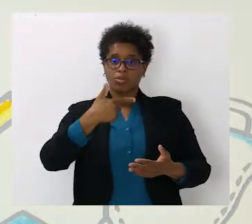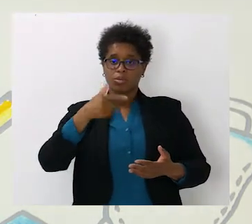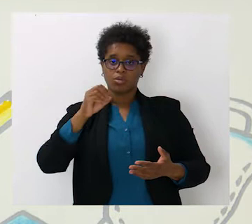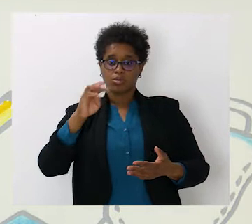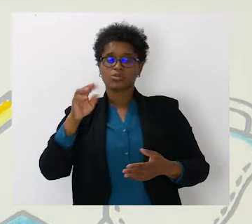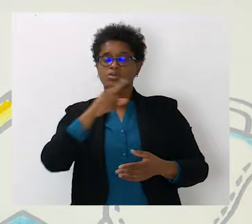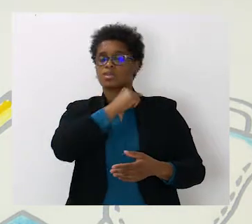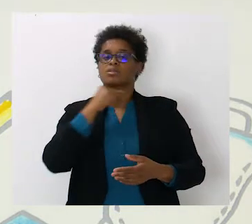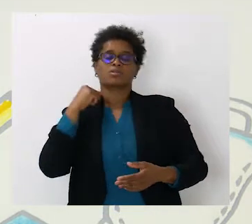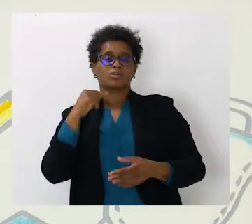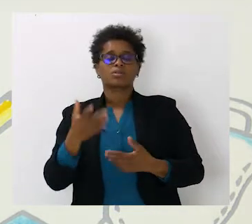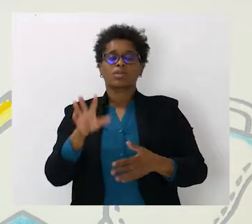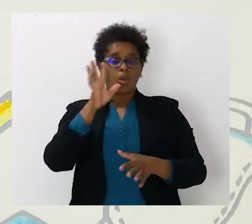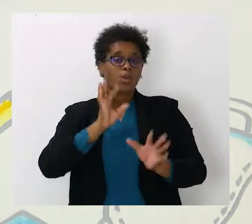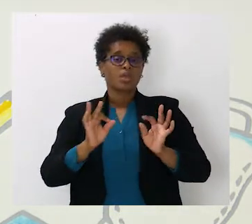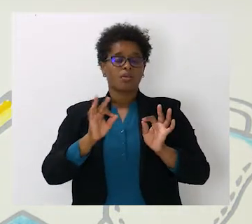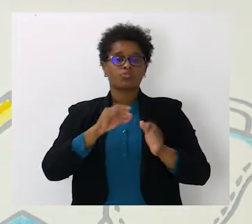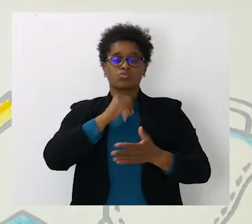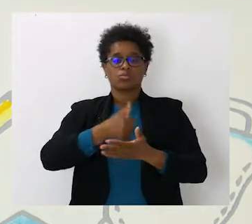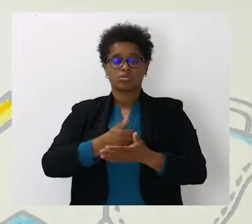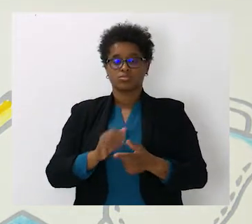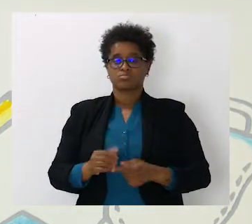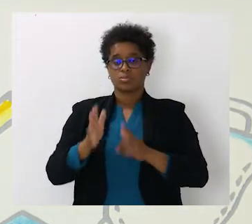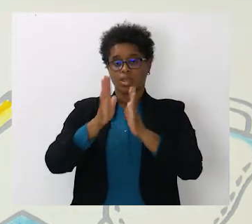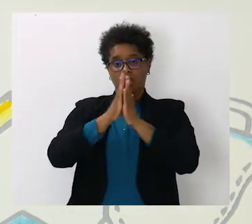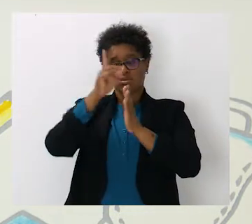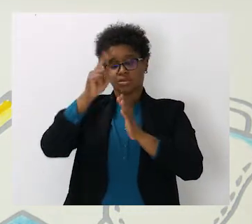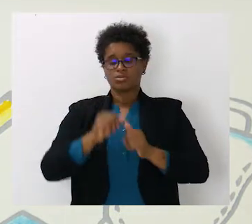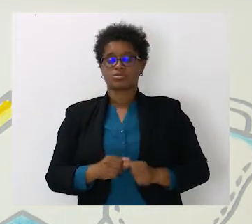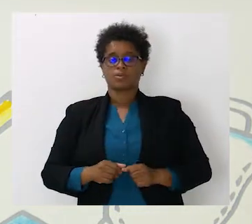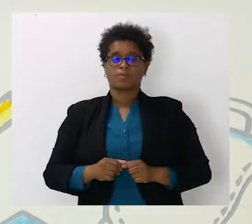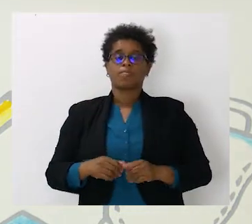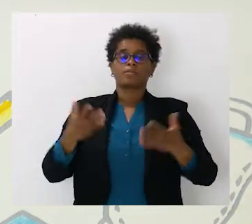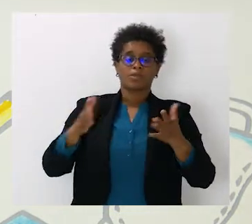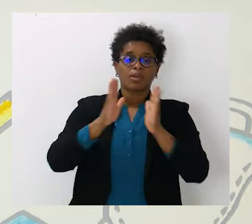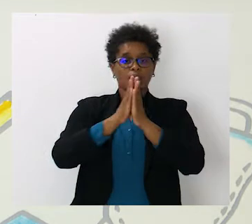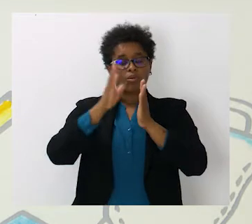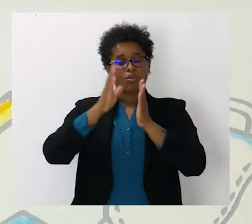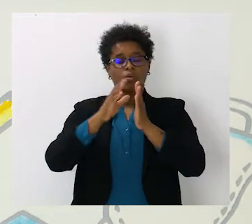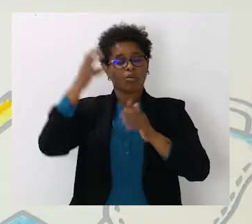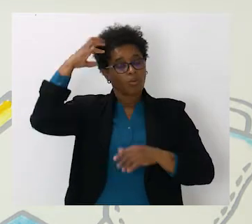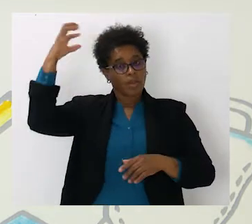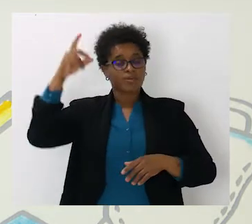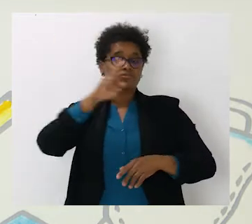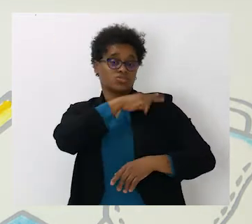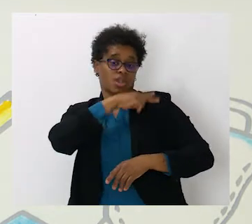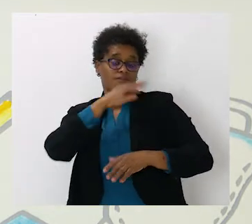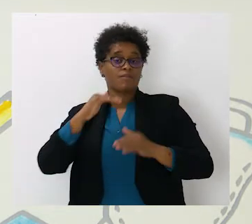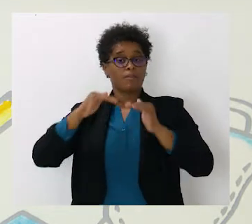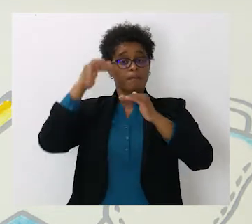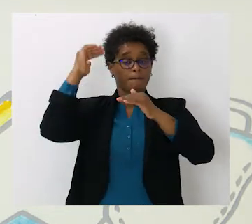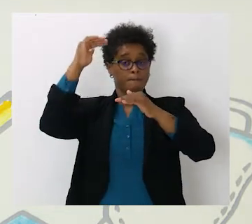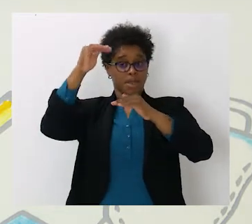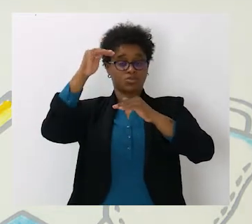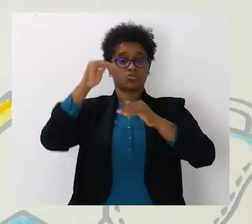Sacerdotes tratavam de culto aos deuses e o rei Portanto, era o chefe máximo. Nesse